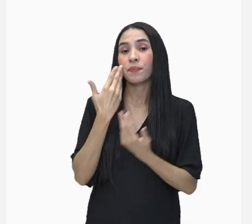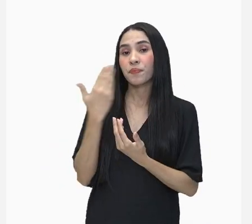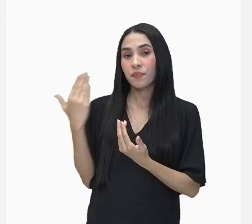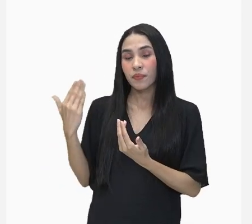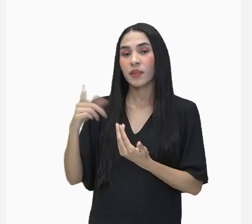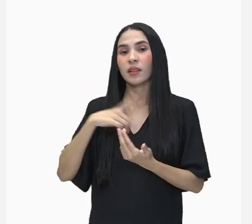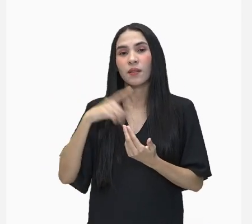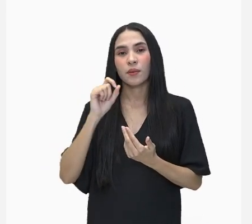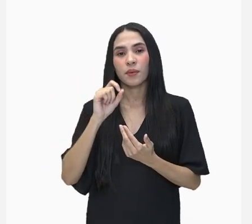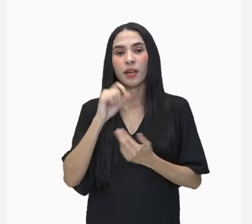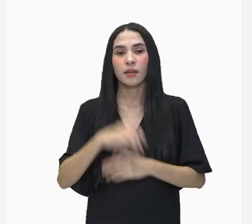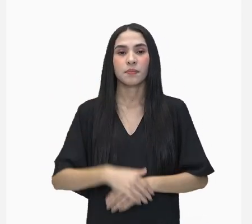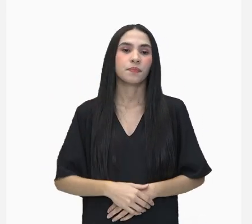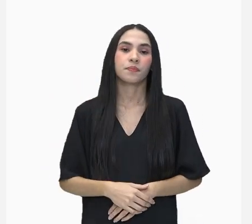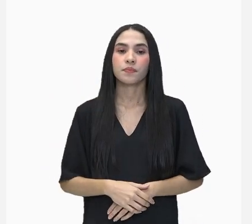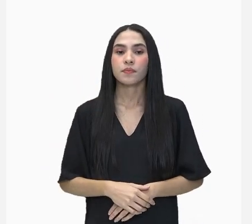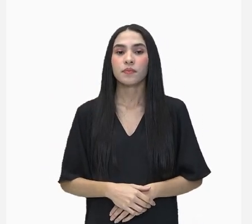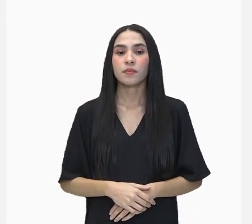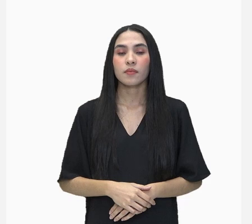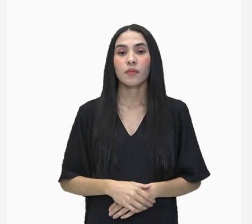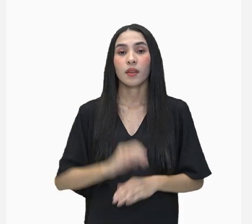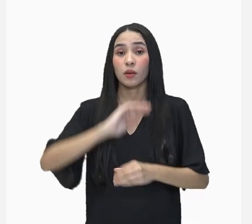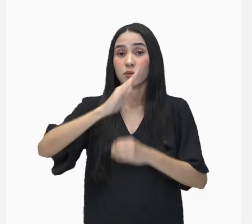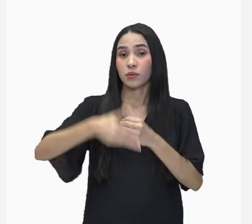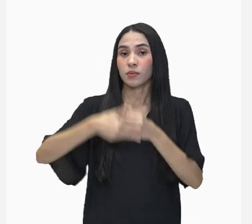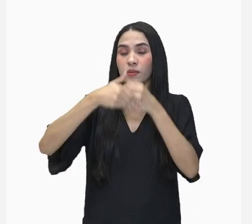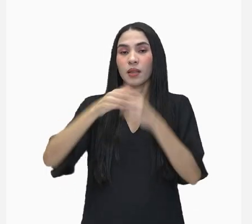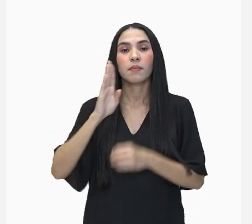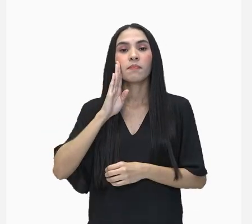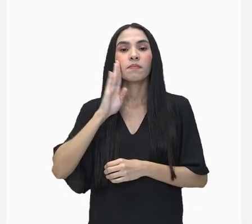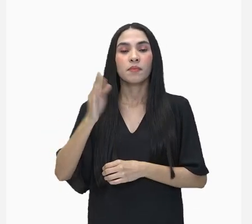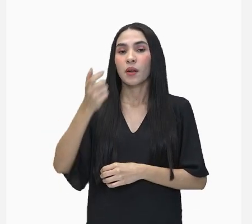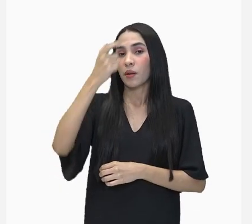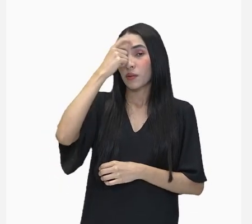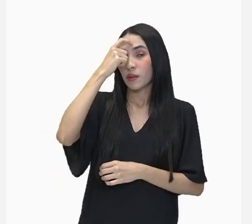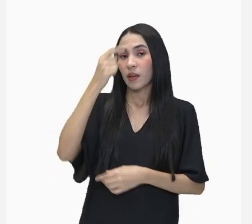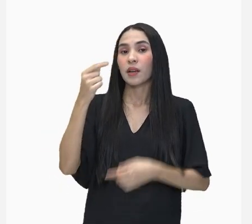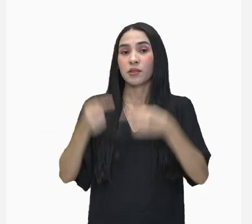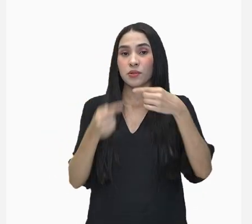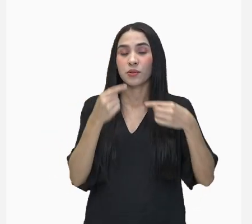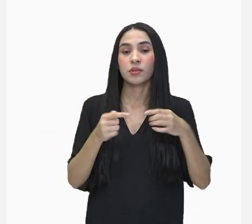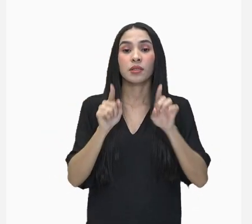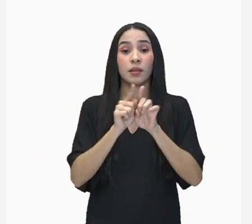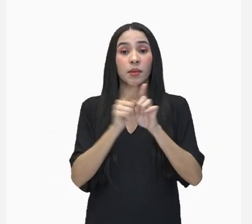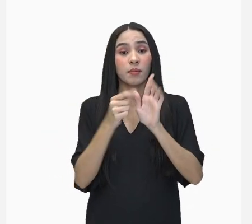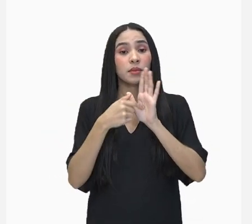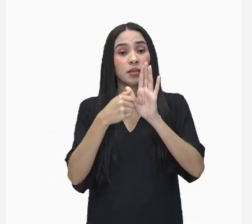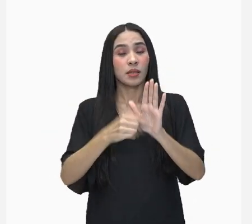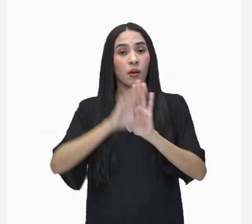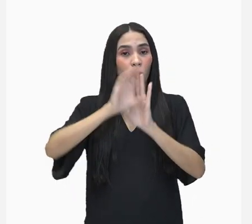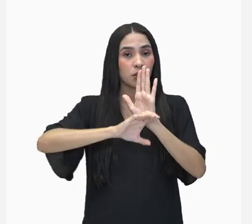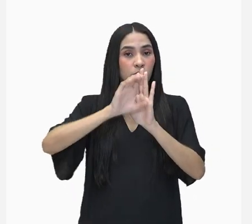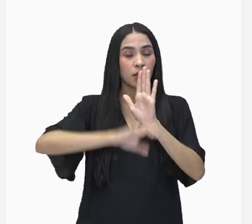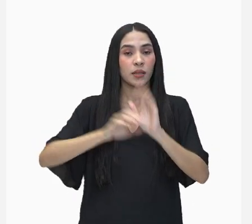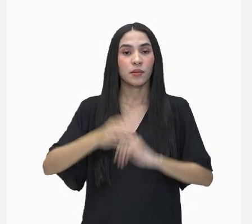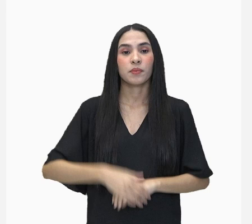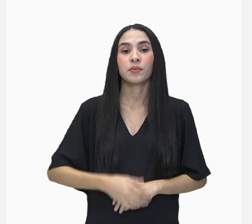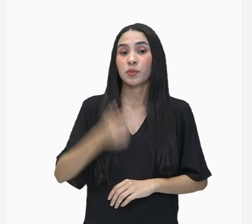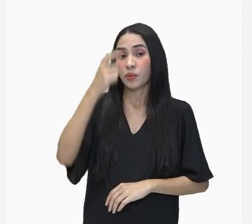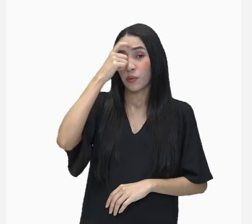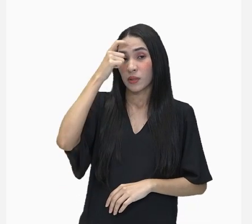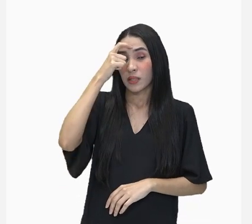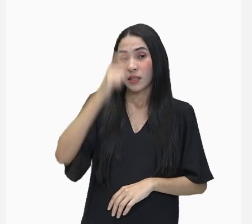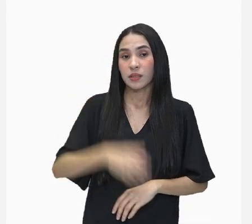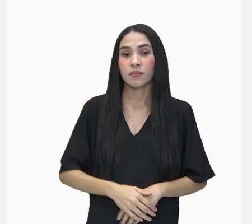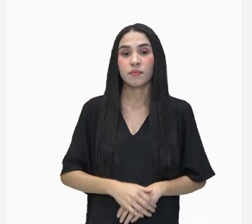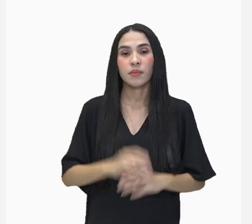aí a questão sobre a sustentabilidade sendo discutida. E aí nós trazemos o conceito de desenvolvimento sustentável, né?